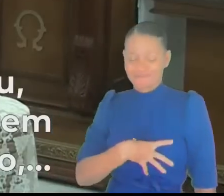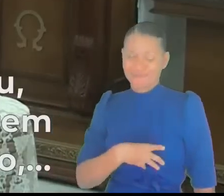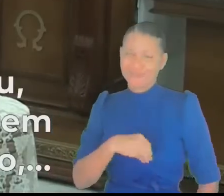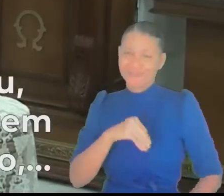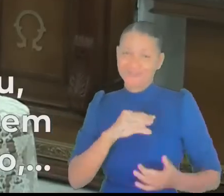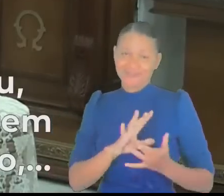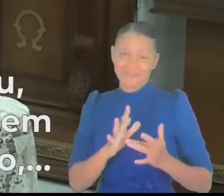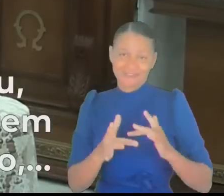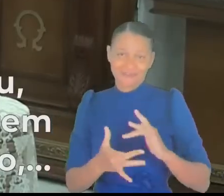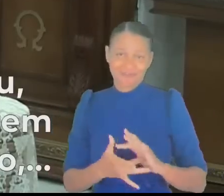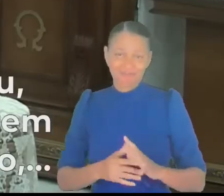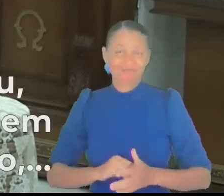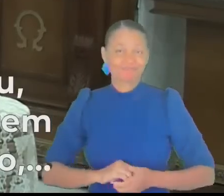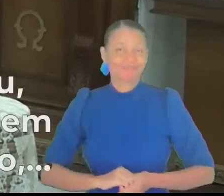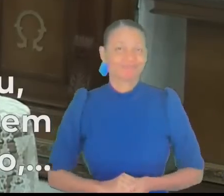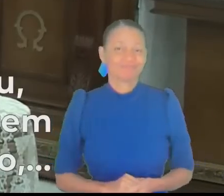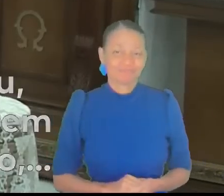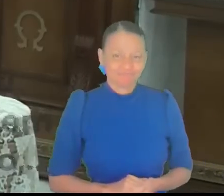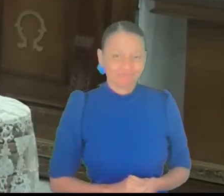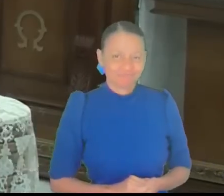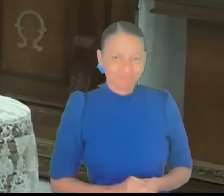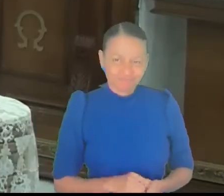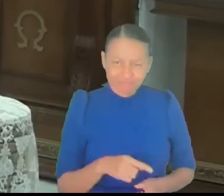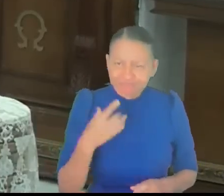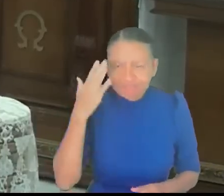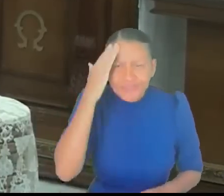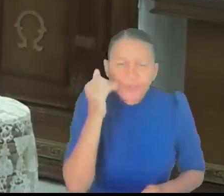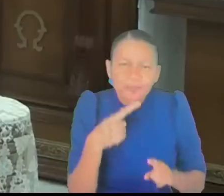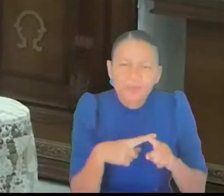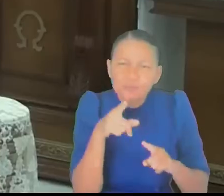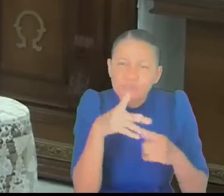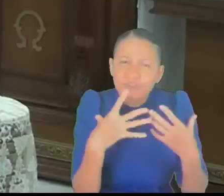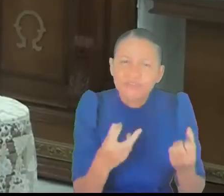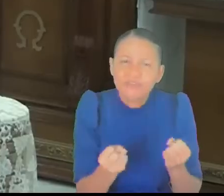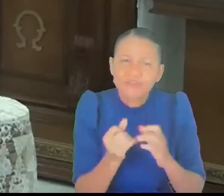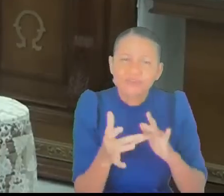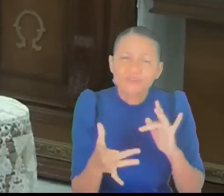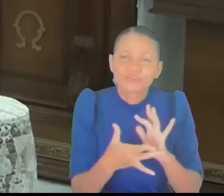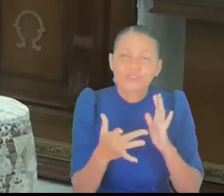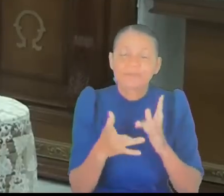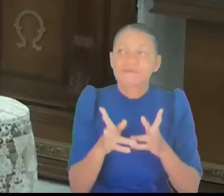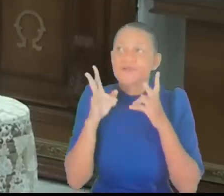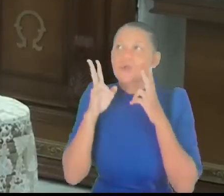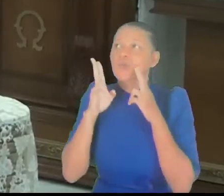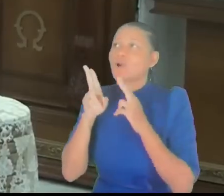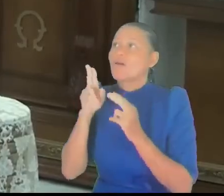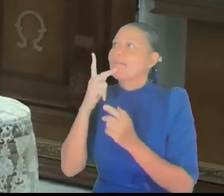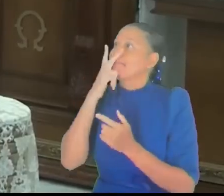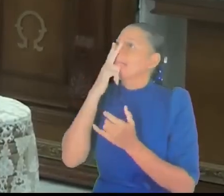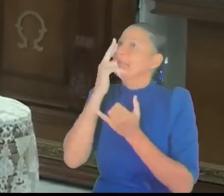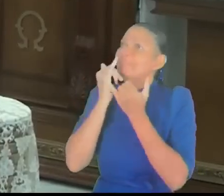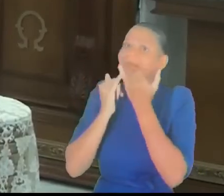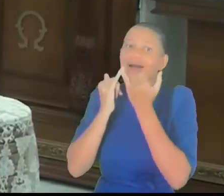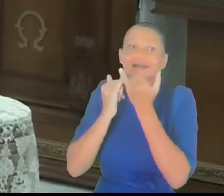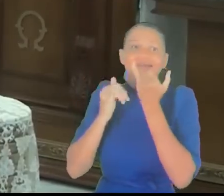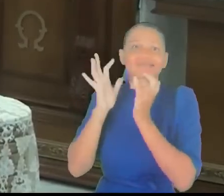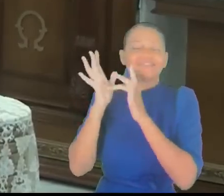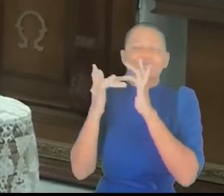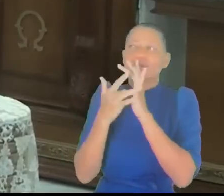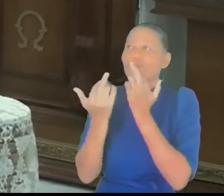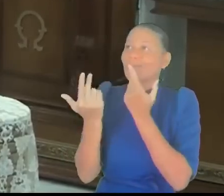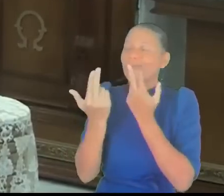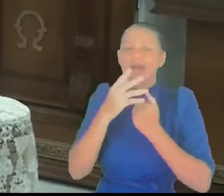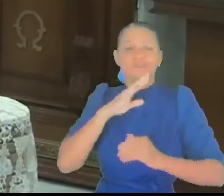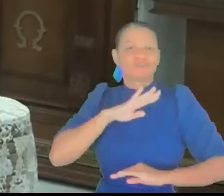Pronto. Sabe para que tu aceitaste Jesus? Para ficar a imagem dele, parecido com ele, do mesmo jeito